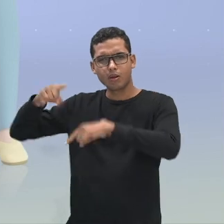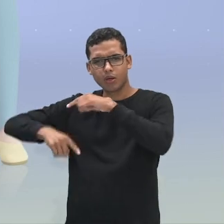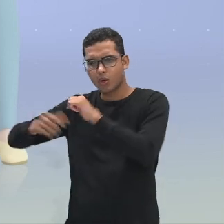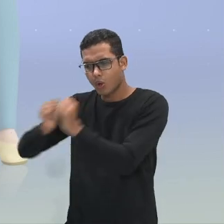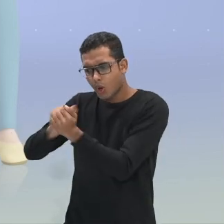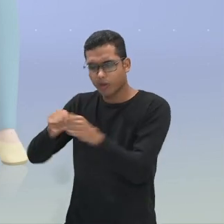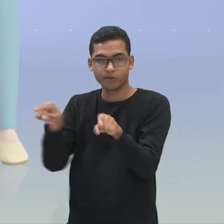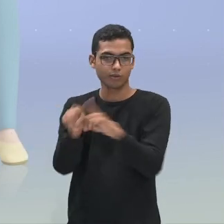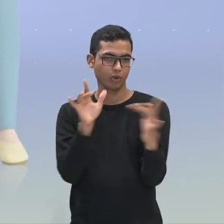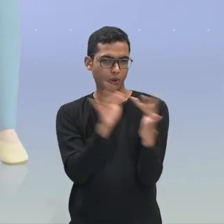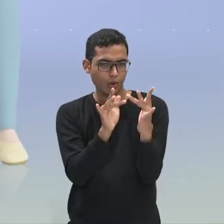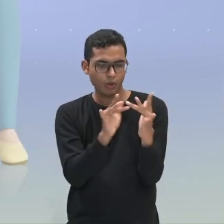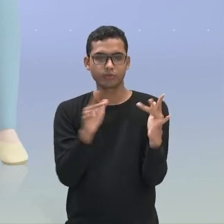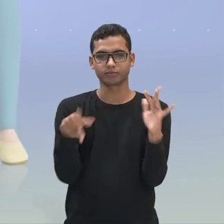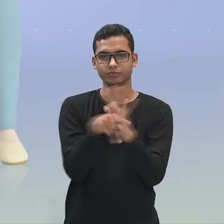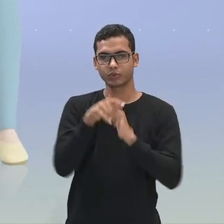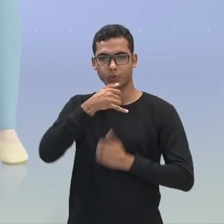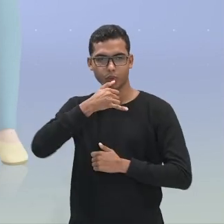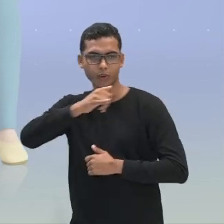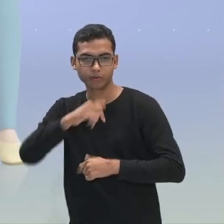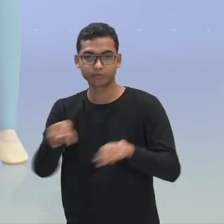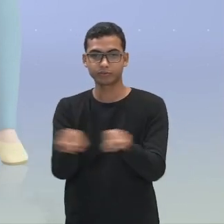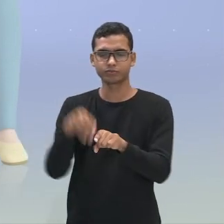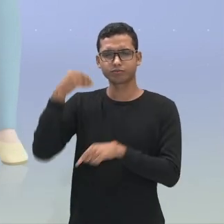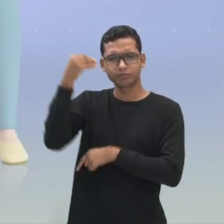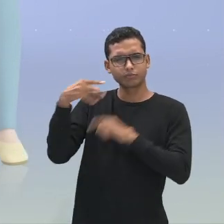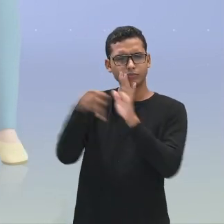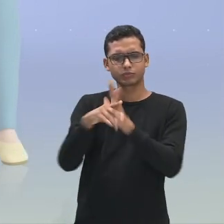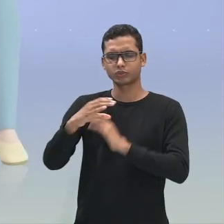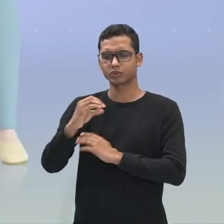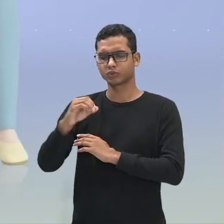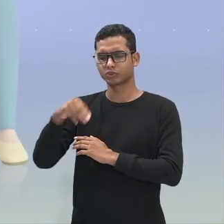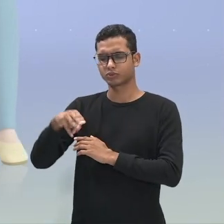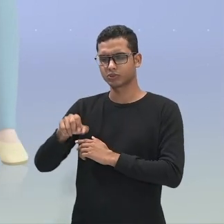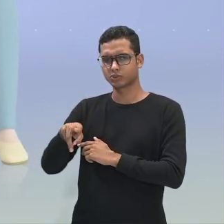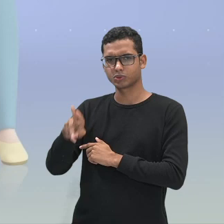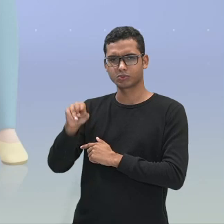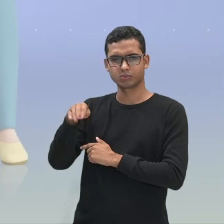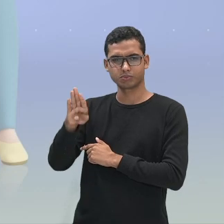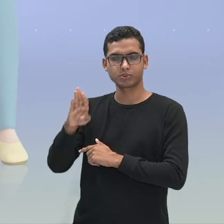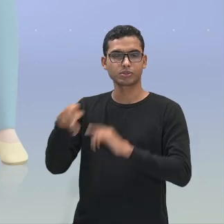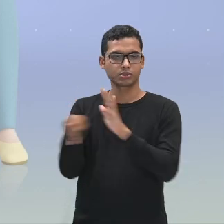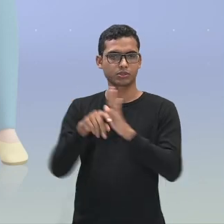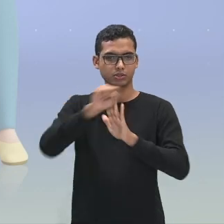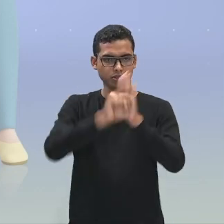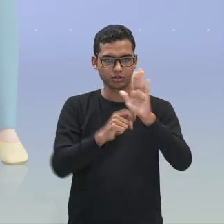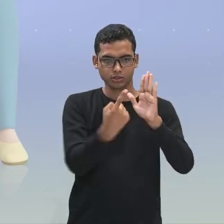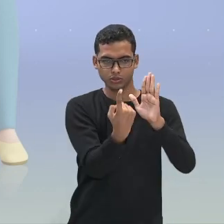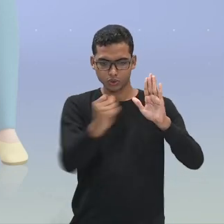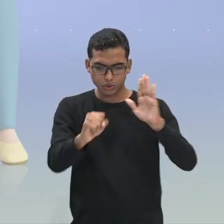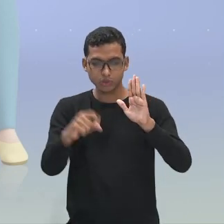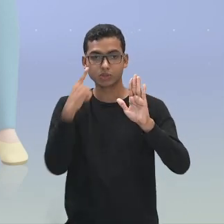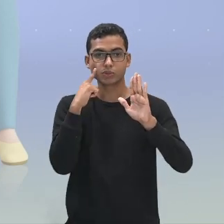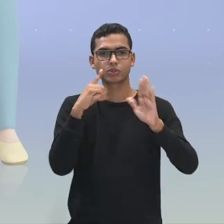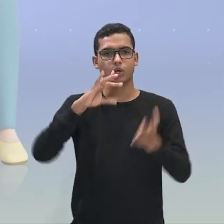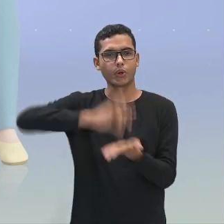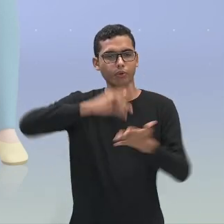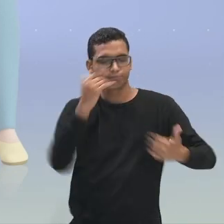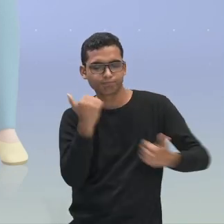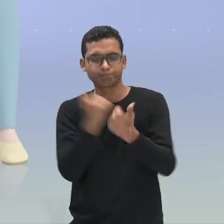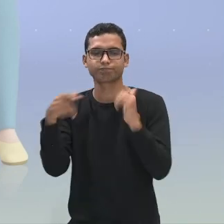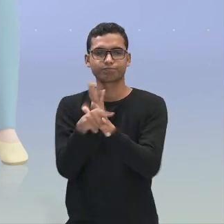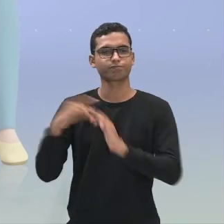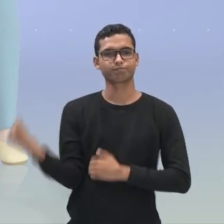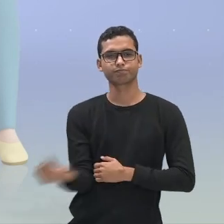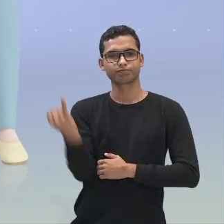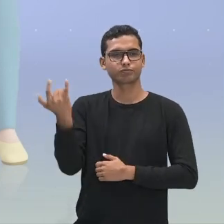contato. Experimentos de Coulomb, século XVIII. Charles Augustin de Coulomb contribuiu significativamente